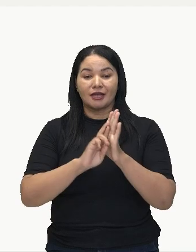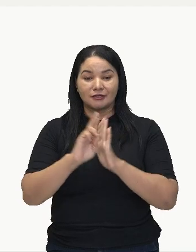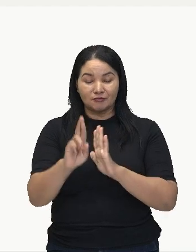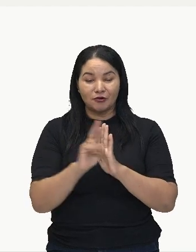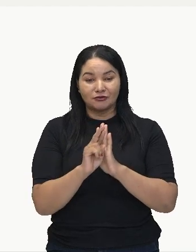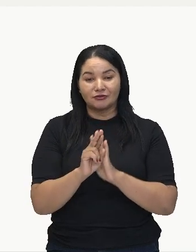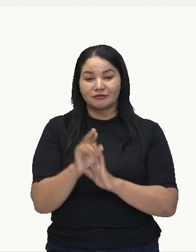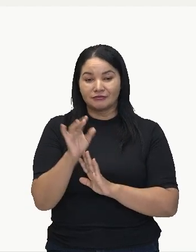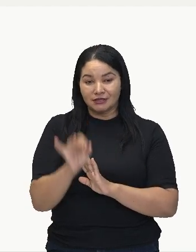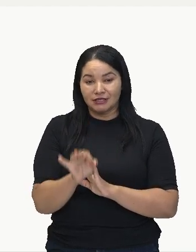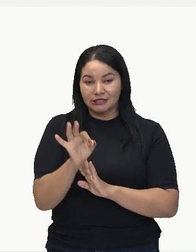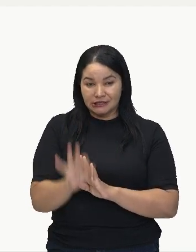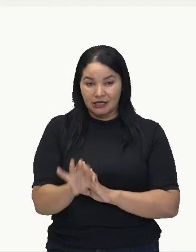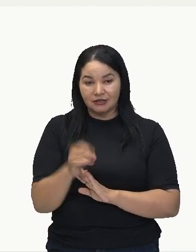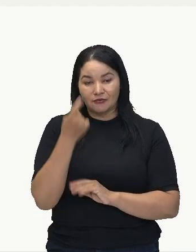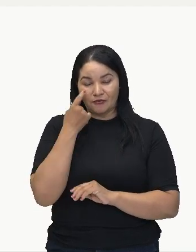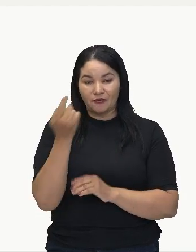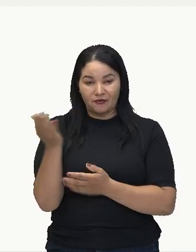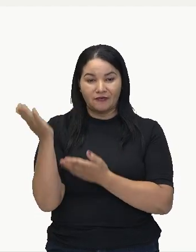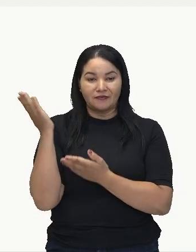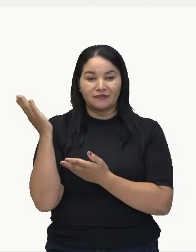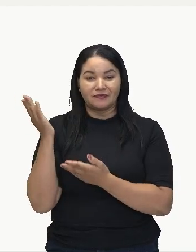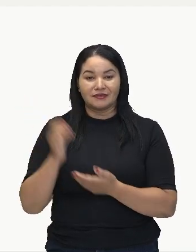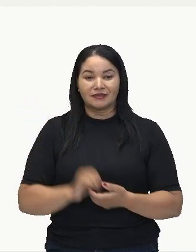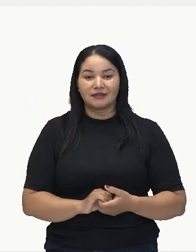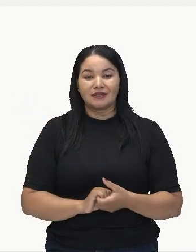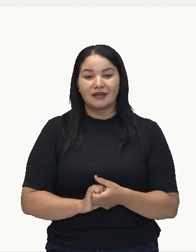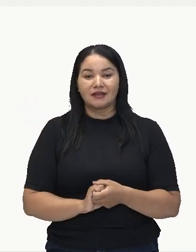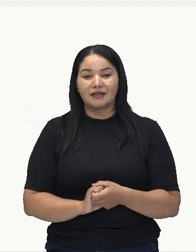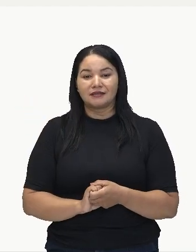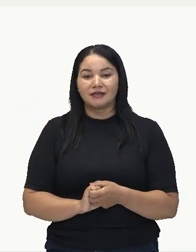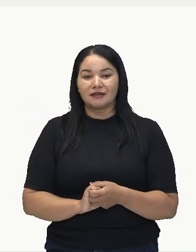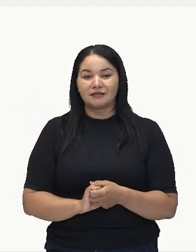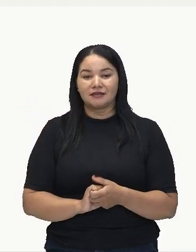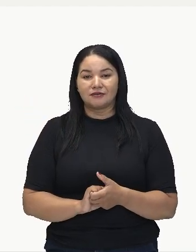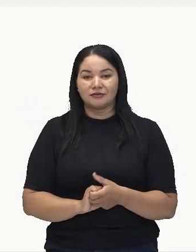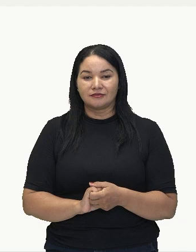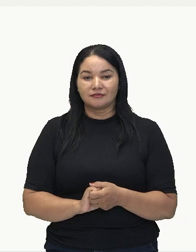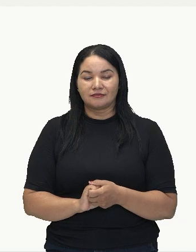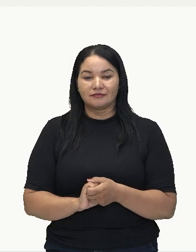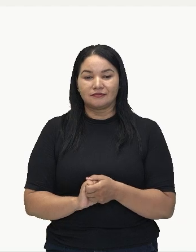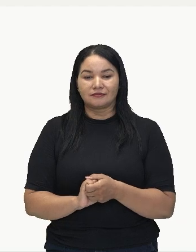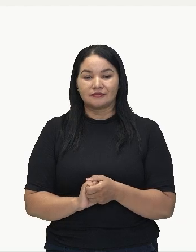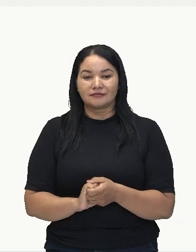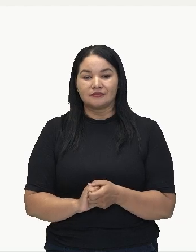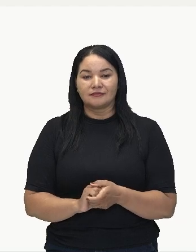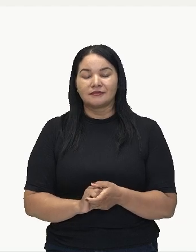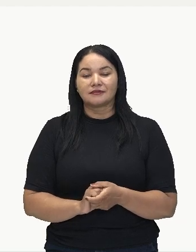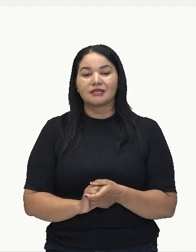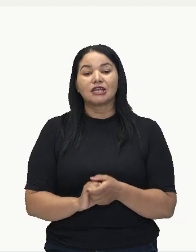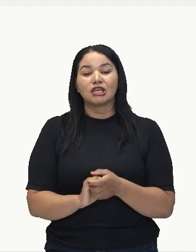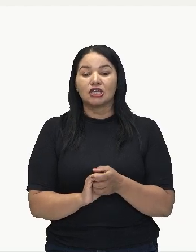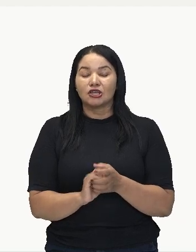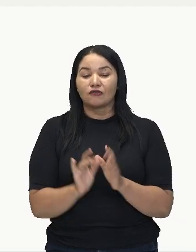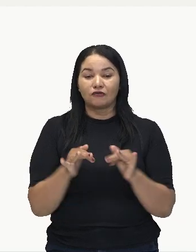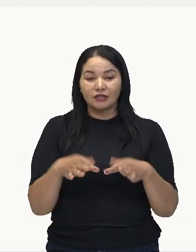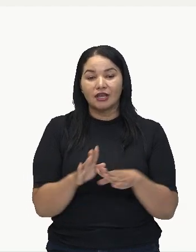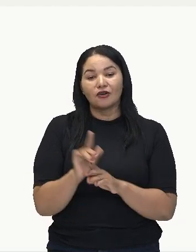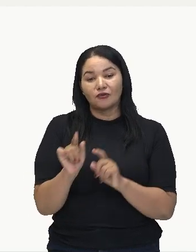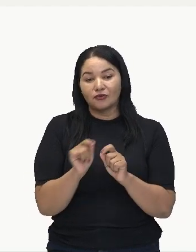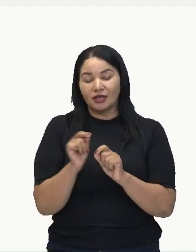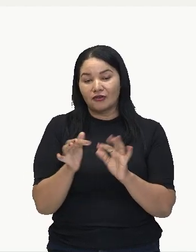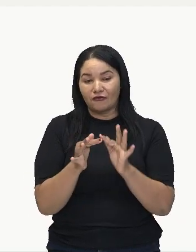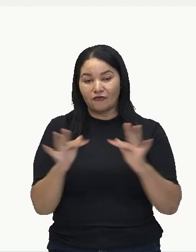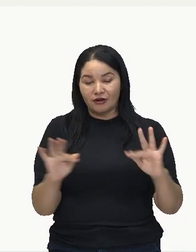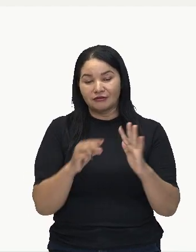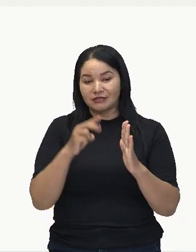esse aqui é a resposta da primeira, tá? Que é a taça de café, uma xícara de café. E por fim, los chicos deram flores a las chicas, por